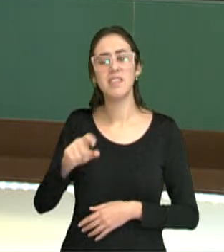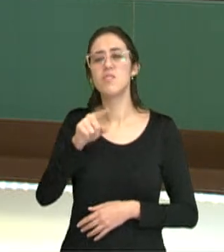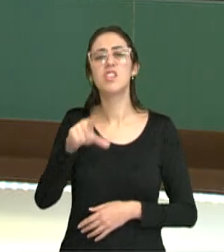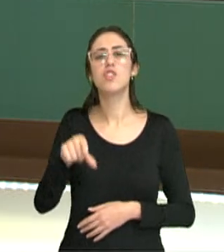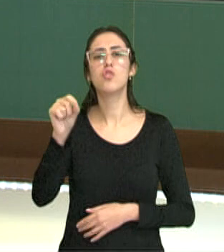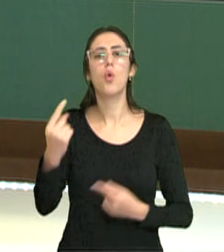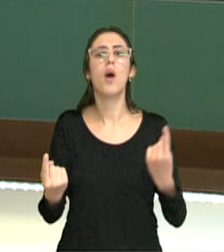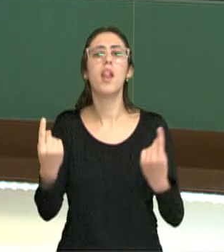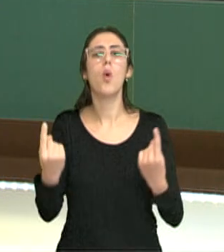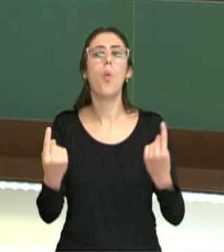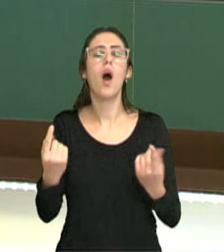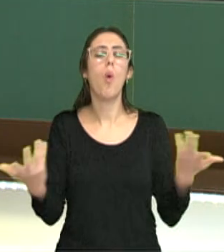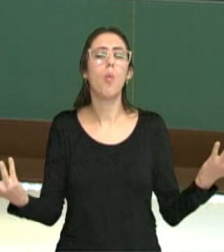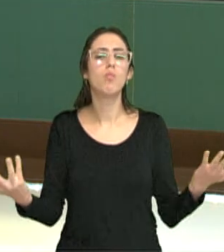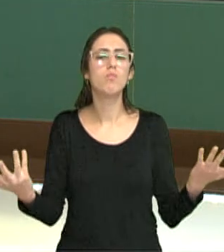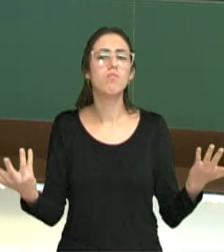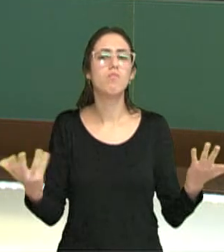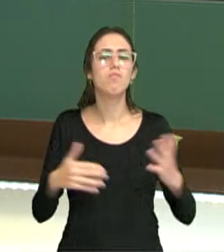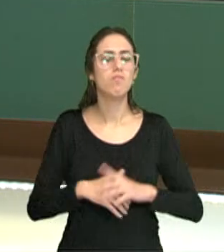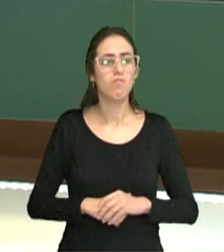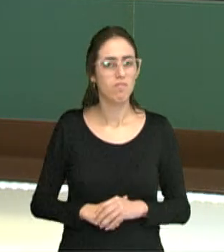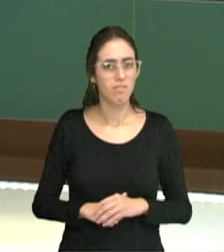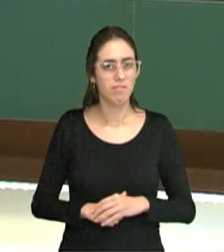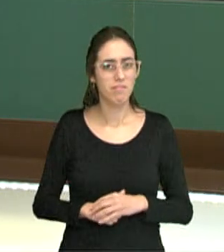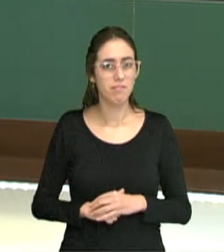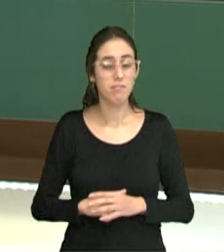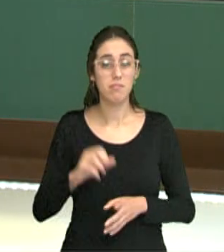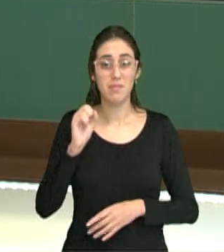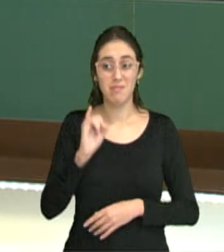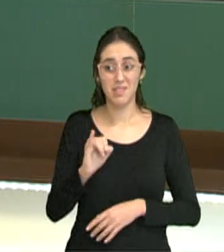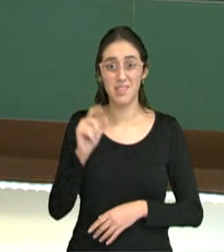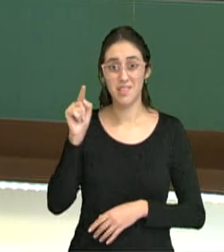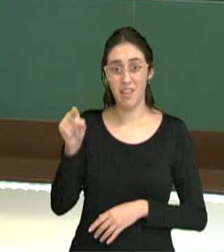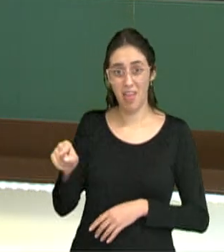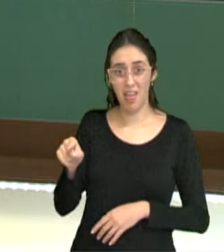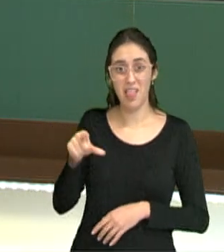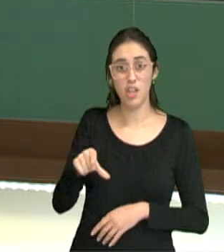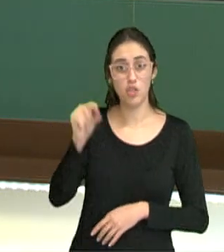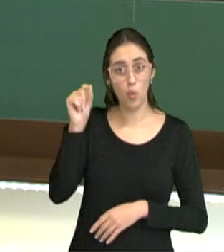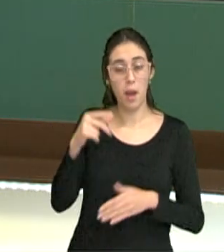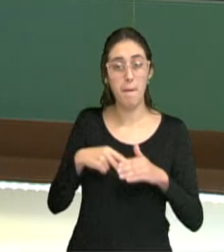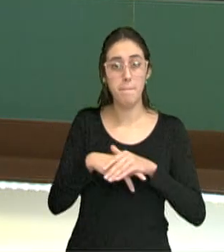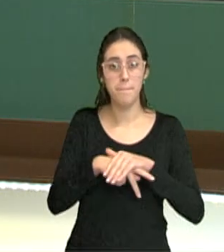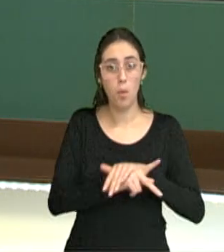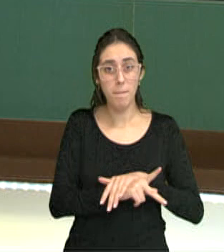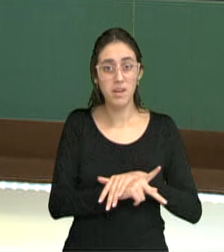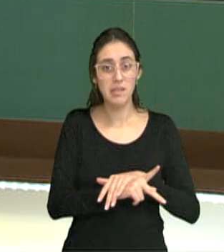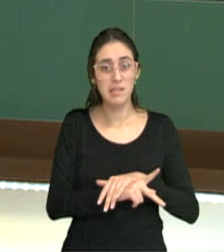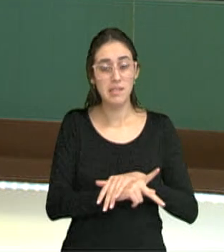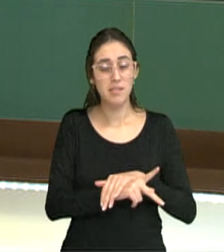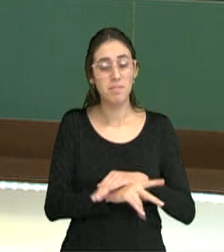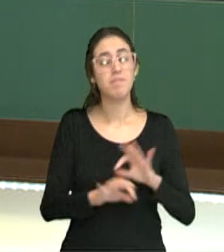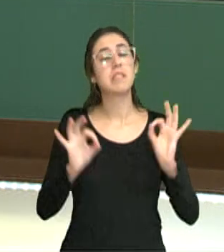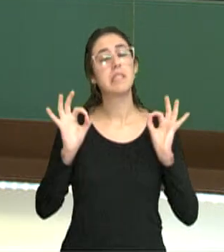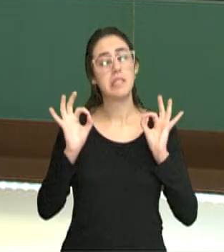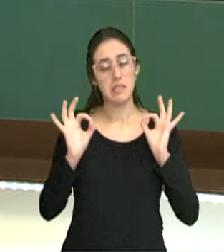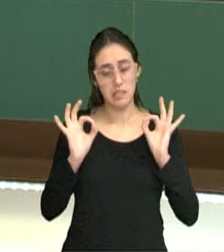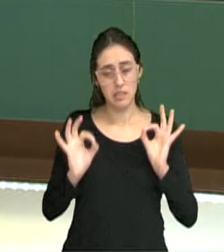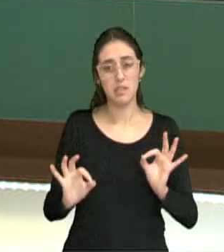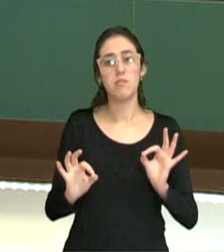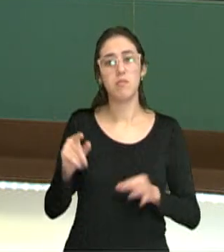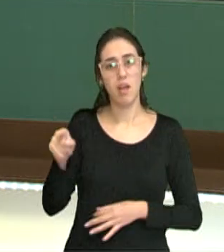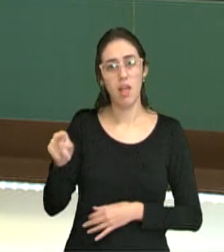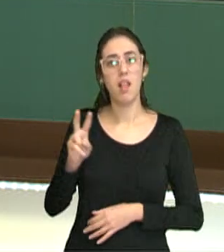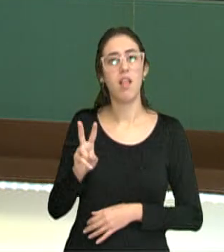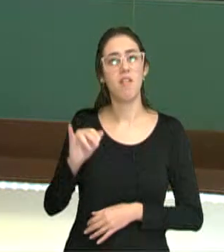por que você escolheria essa opção? Se a Alice decidir pela poupança, certamente ela estará contribuindo para a